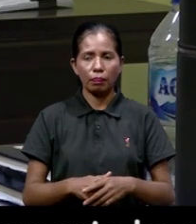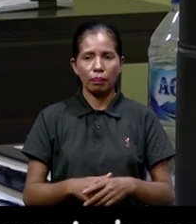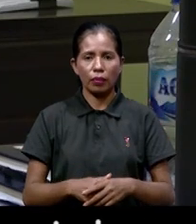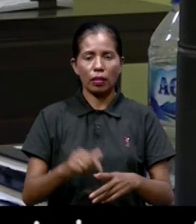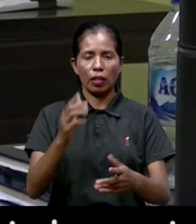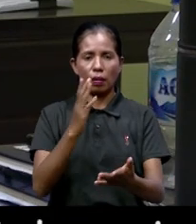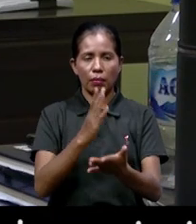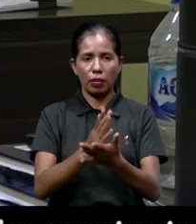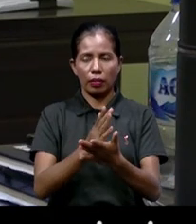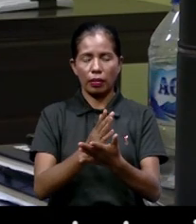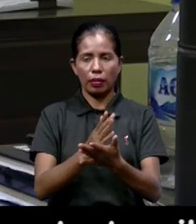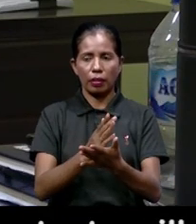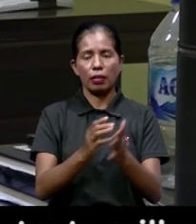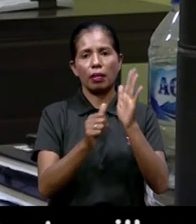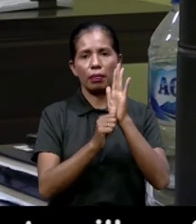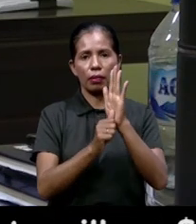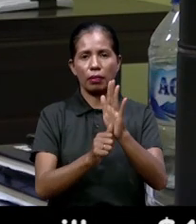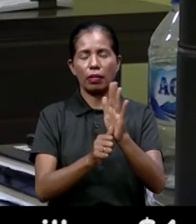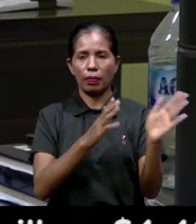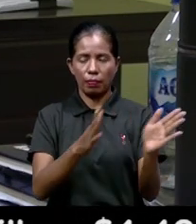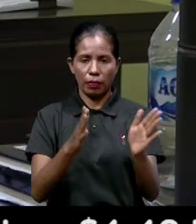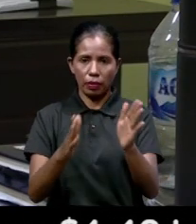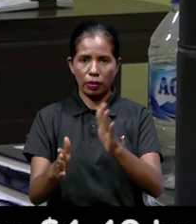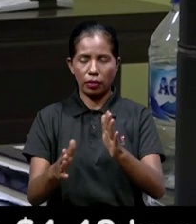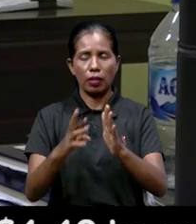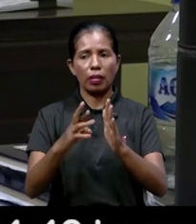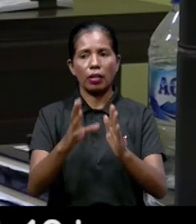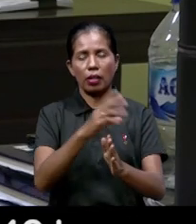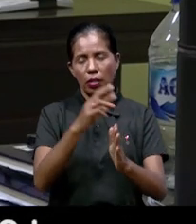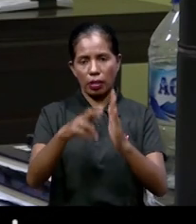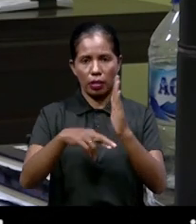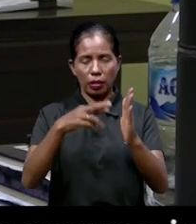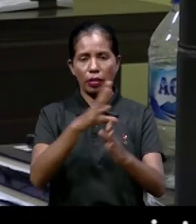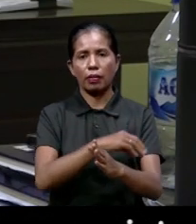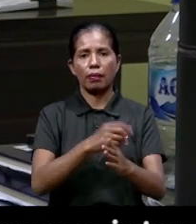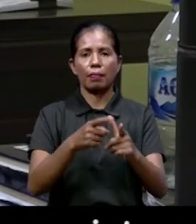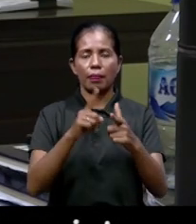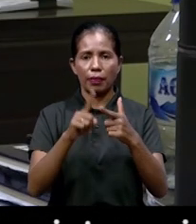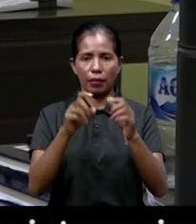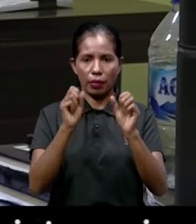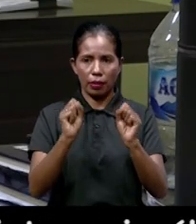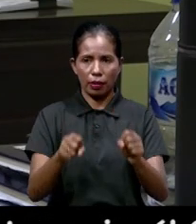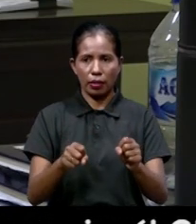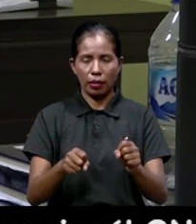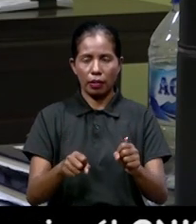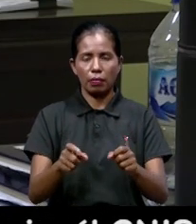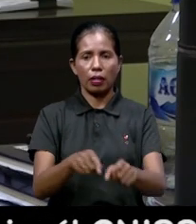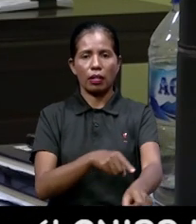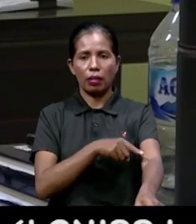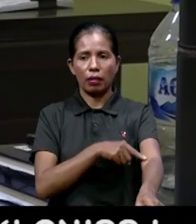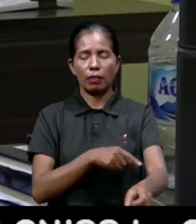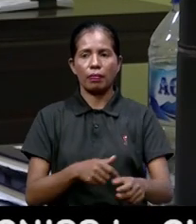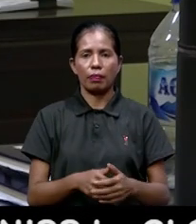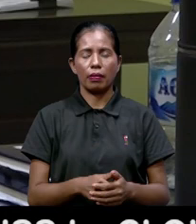lai aprojamento então tem que processo verificação balo tem que hanaru koituan mai